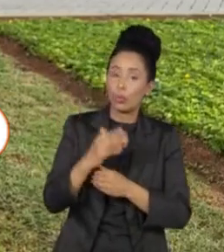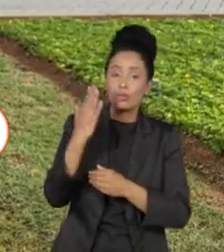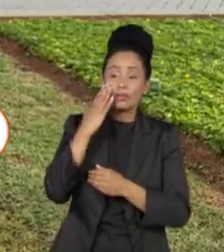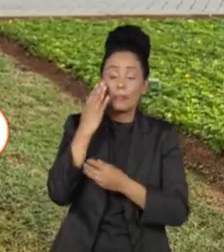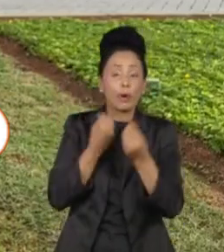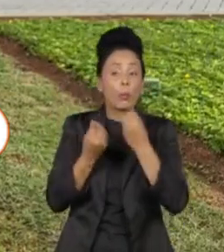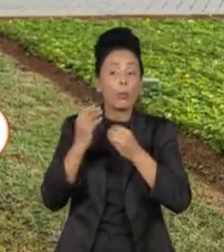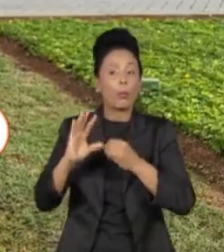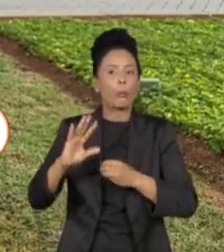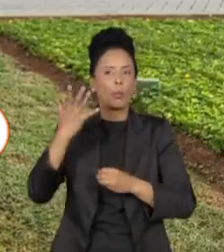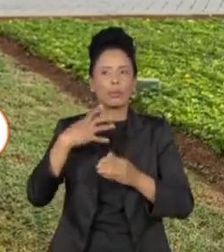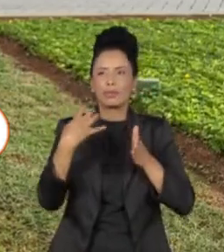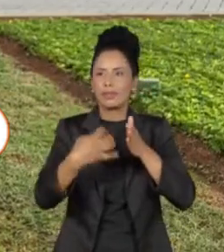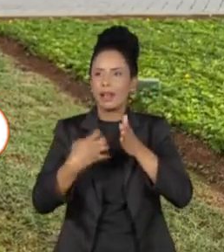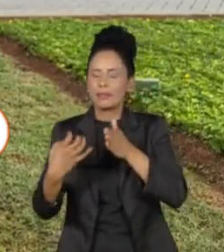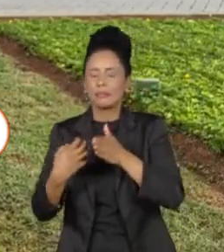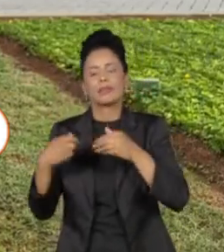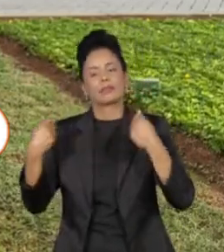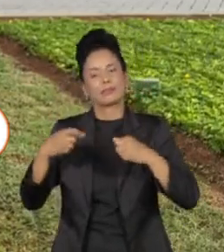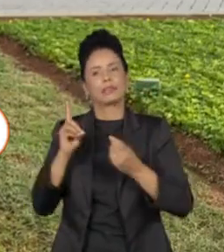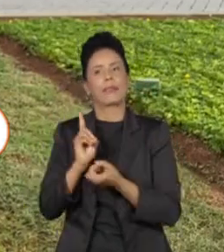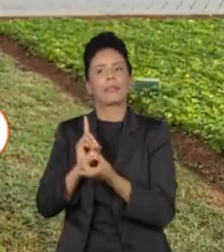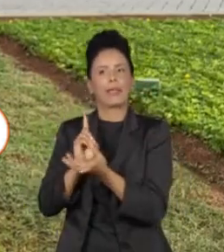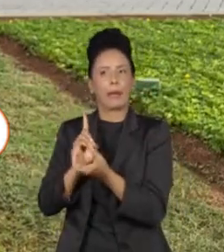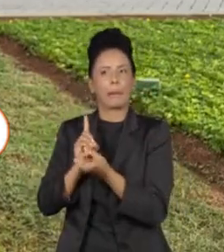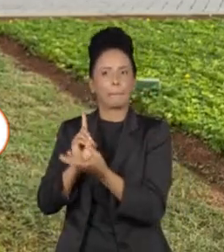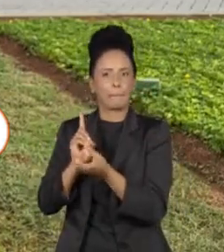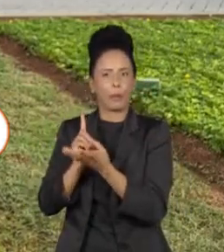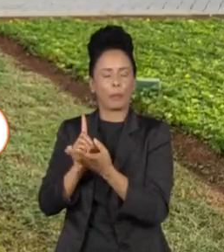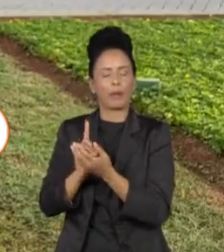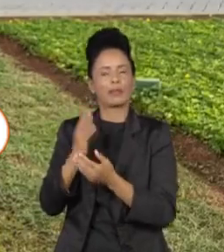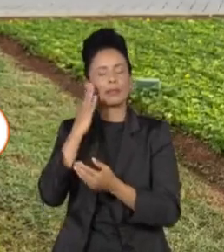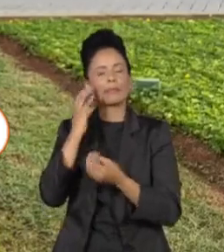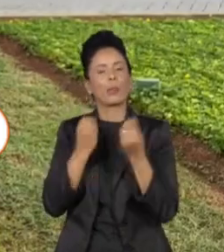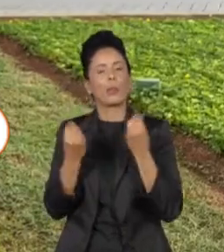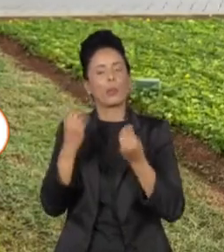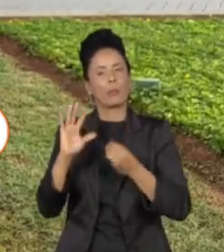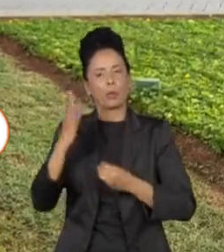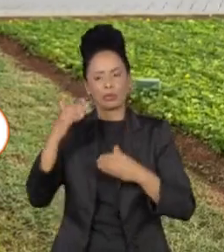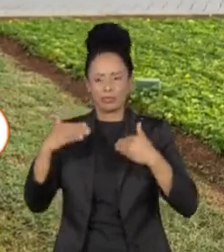apurar a conduta dos servidores do Ministério da Saúde que participaram das negociações.